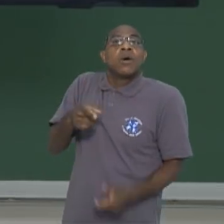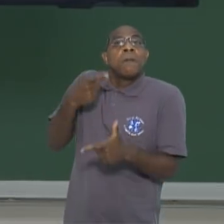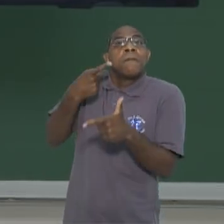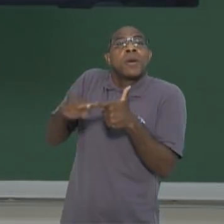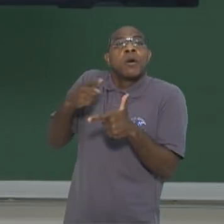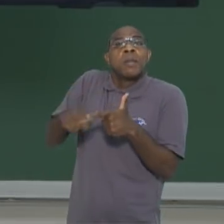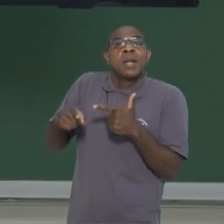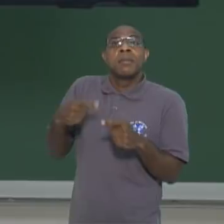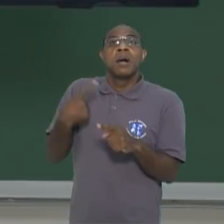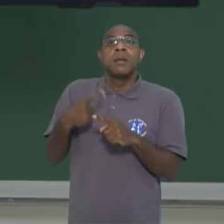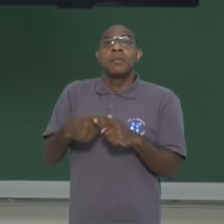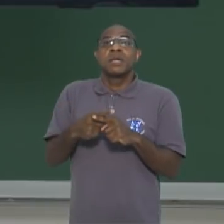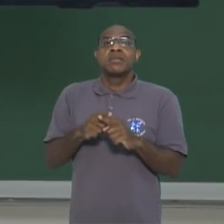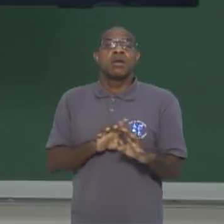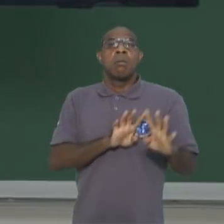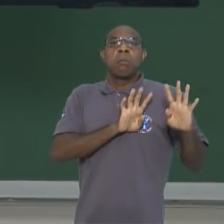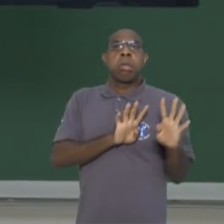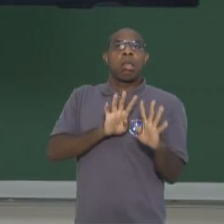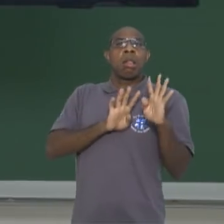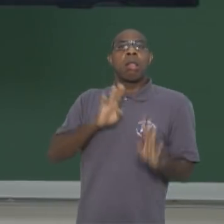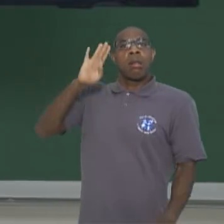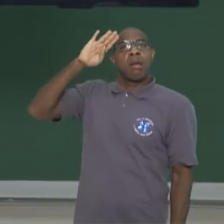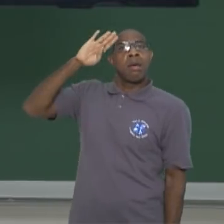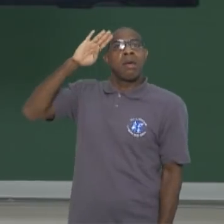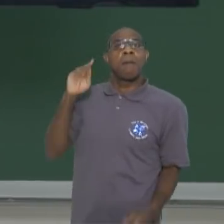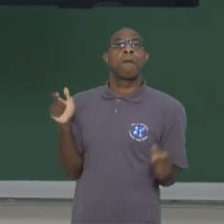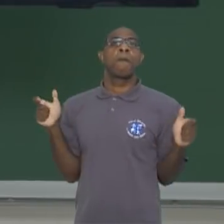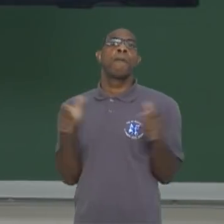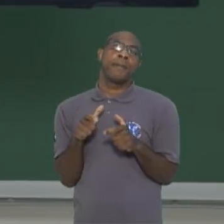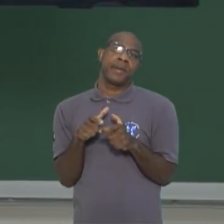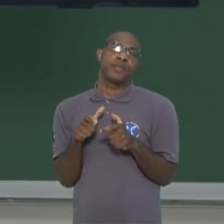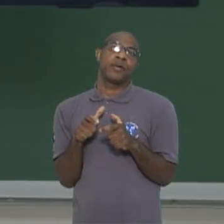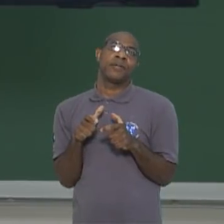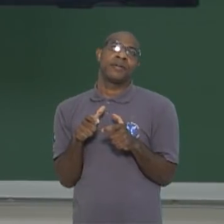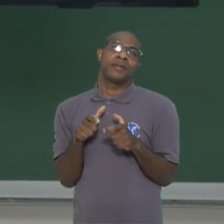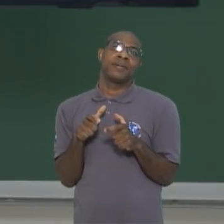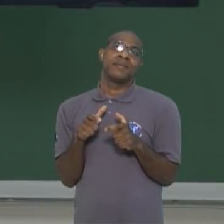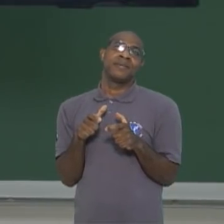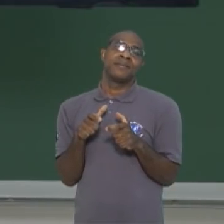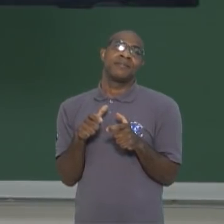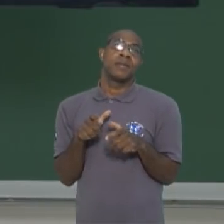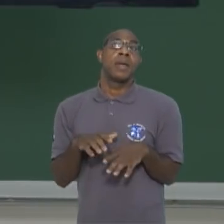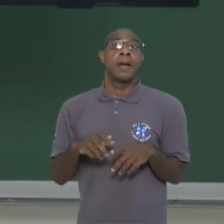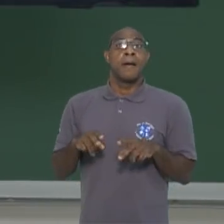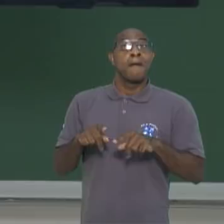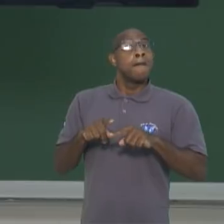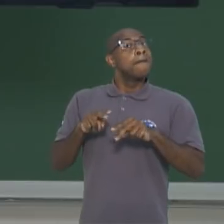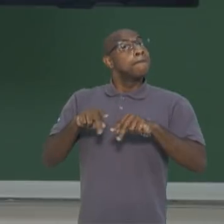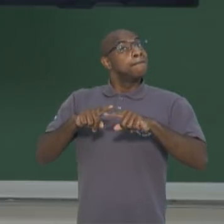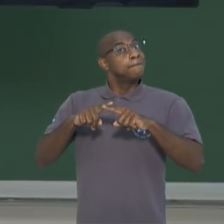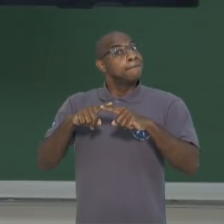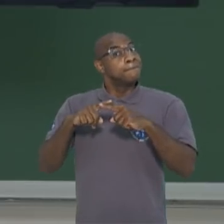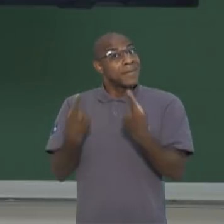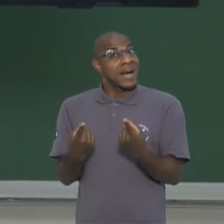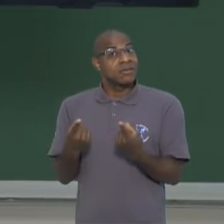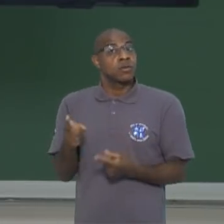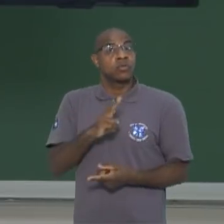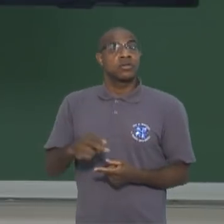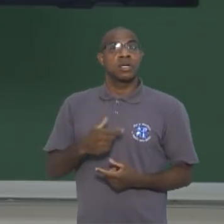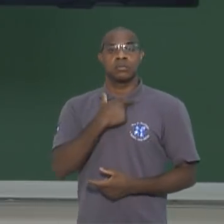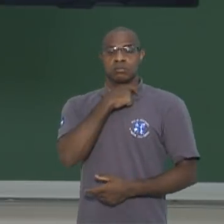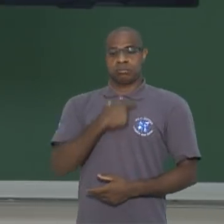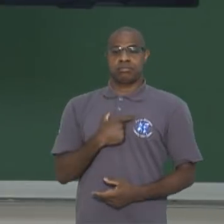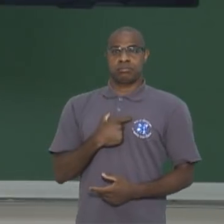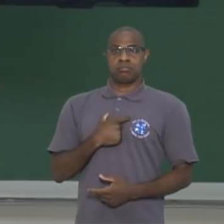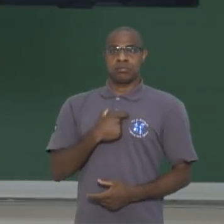exército muito menor do que o seu inimigo. Mas usando, né, uma corrente com um crucifixo que ele ganhou da esposa,